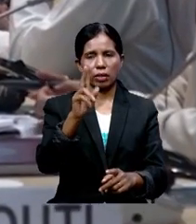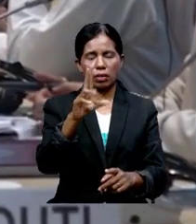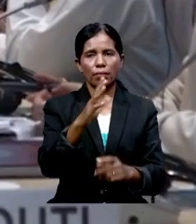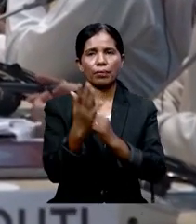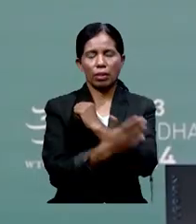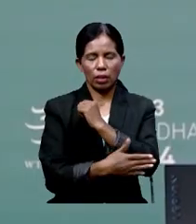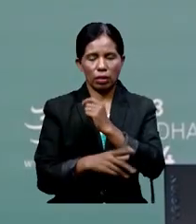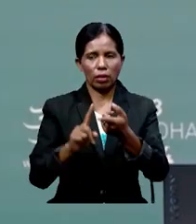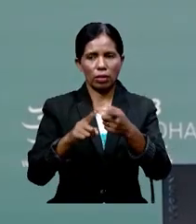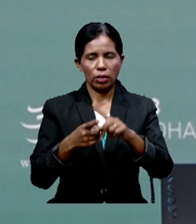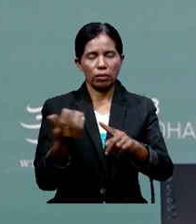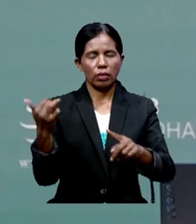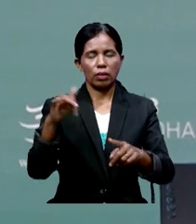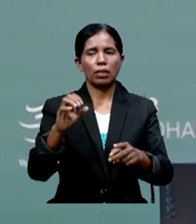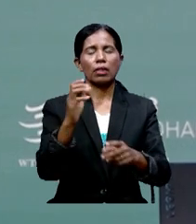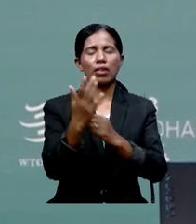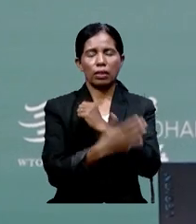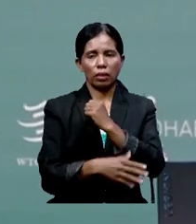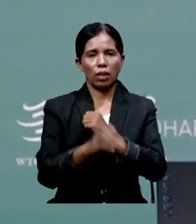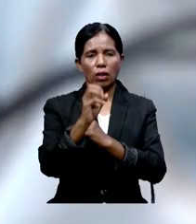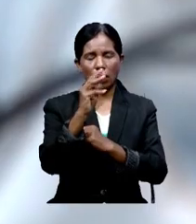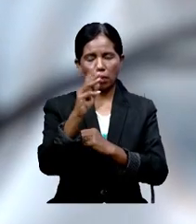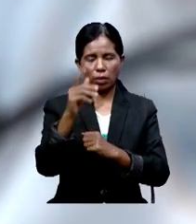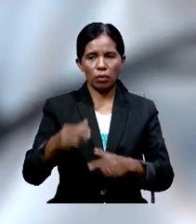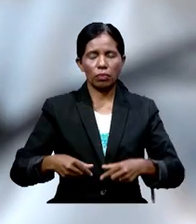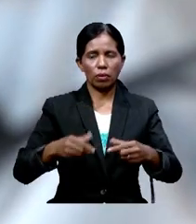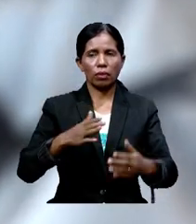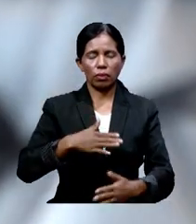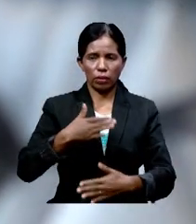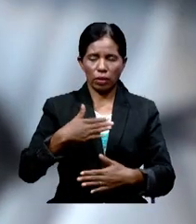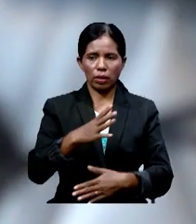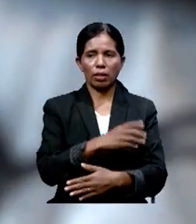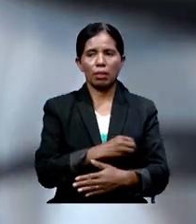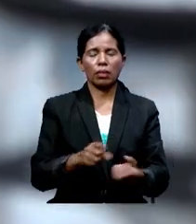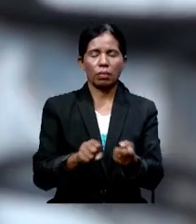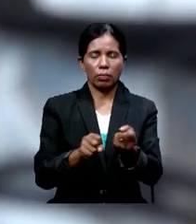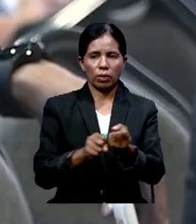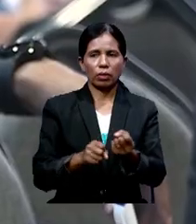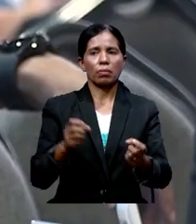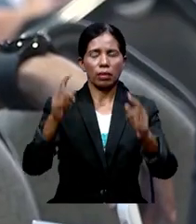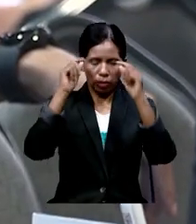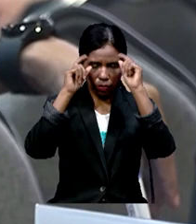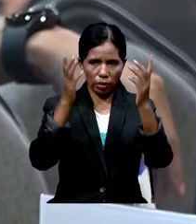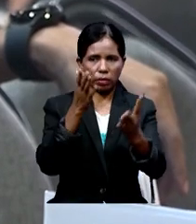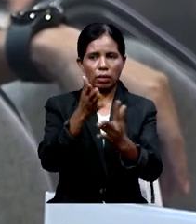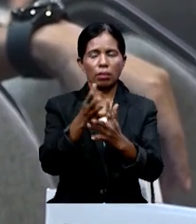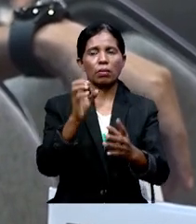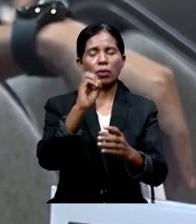nação amigo no nação membro OMK Sira, foi apreciação no apoio macas para Timor-Leste atuadere ba organização